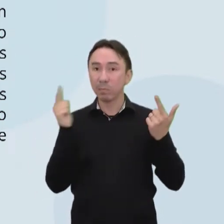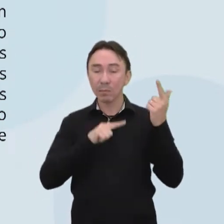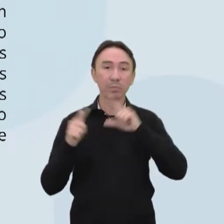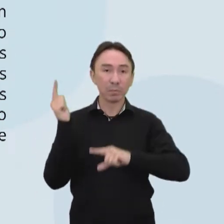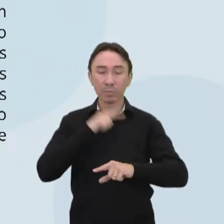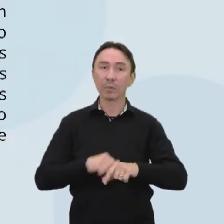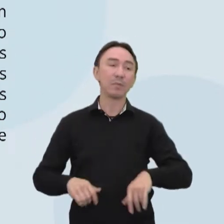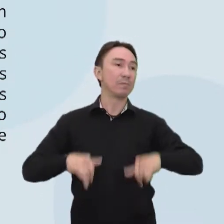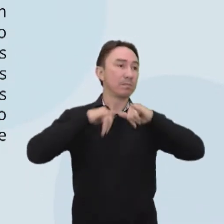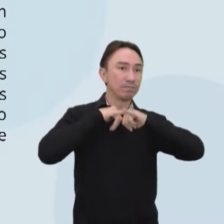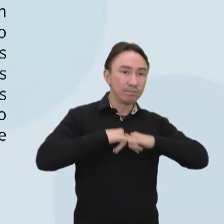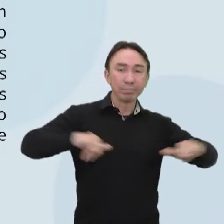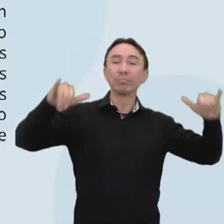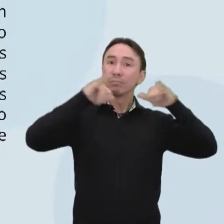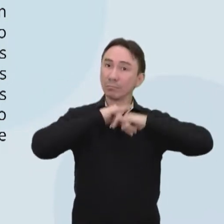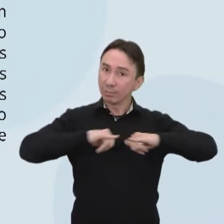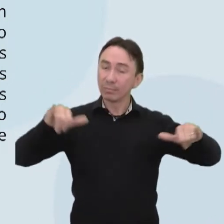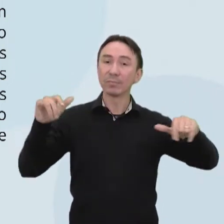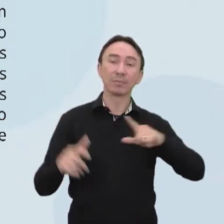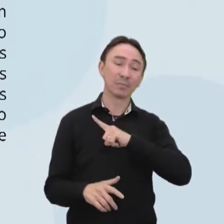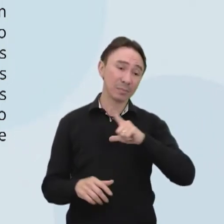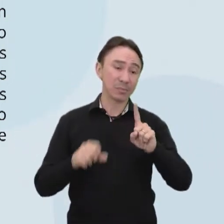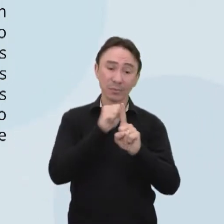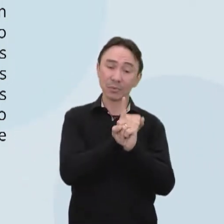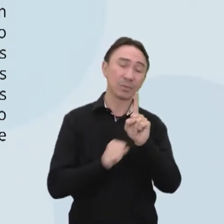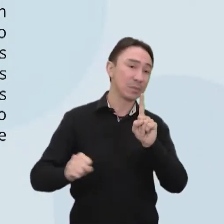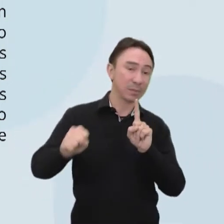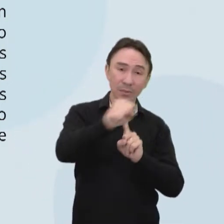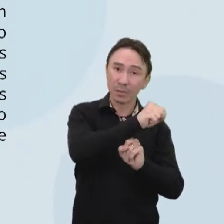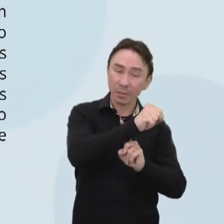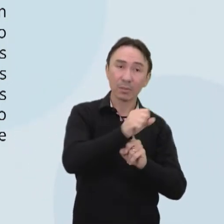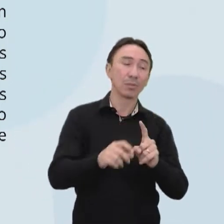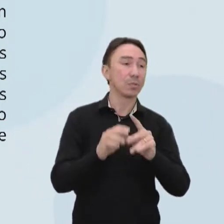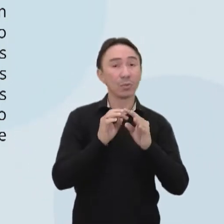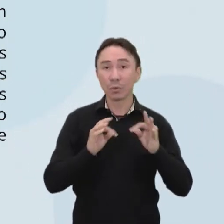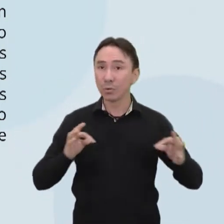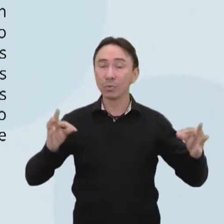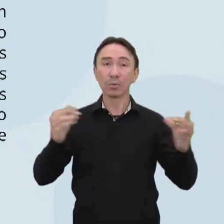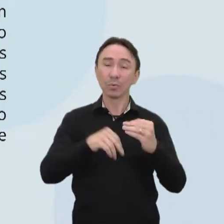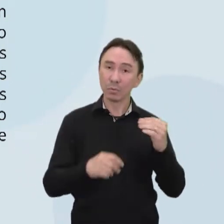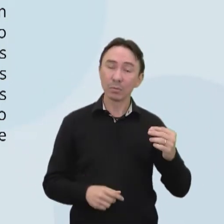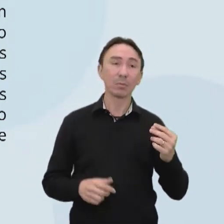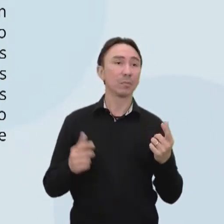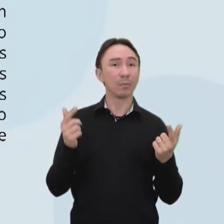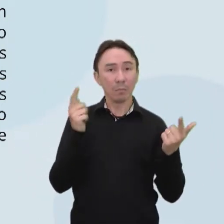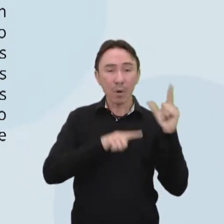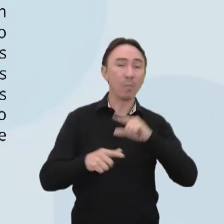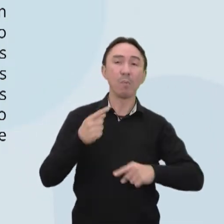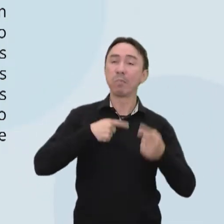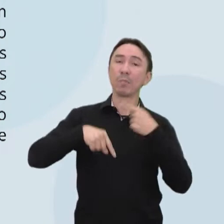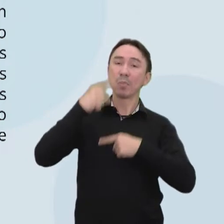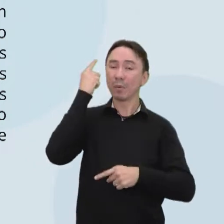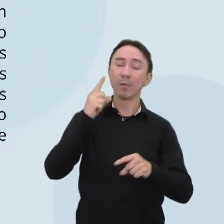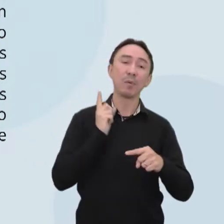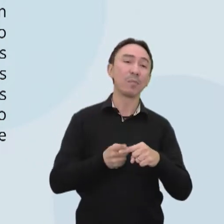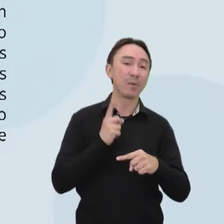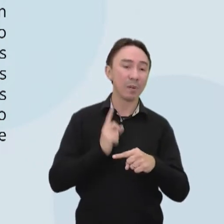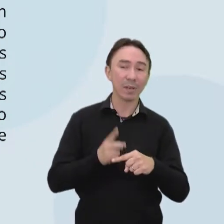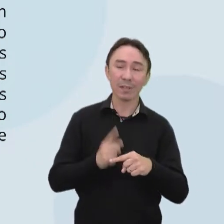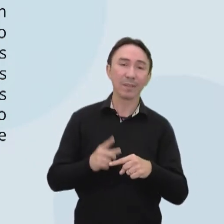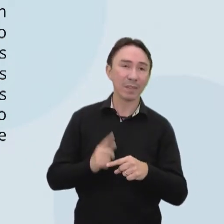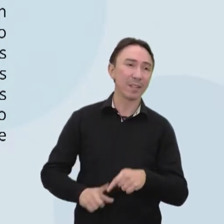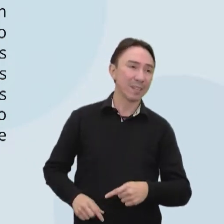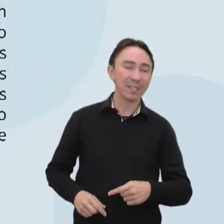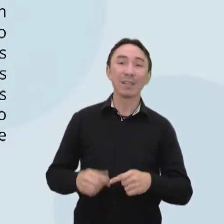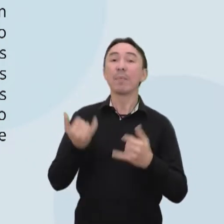escala. E a sociedade em geral ganha, porque a diversidade das informações que vêm das periferias é muito importante